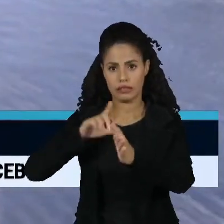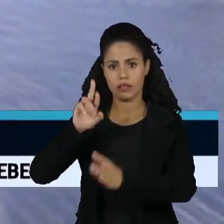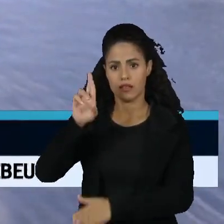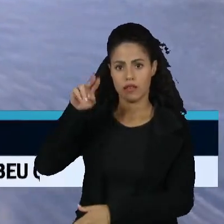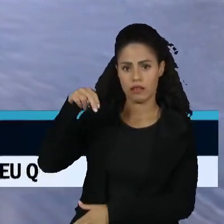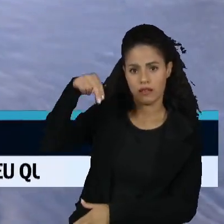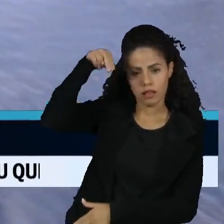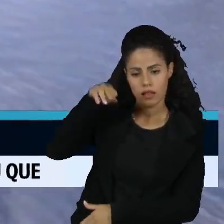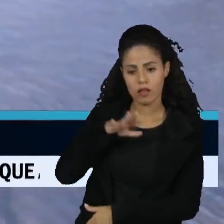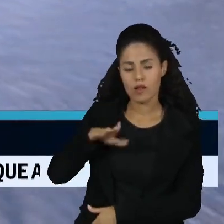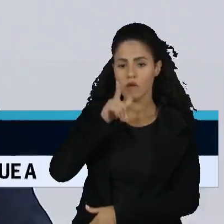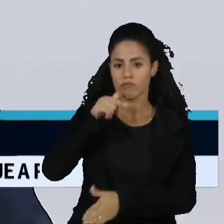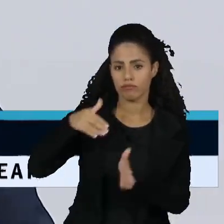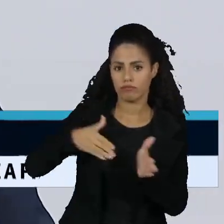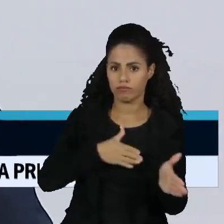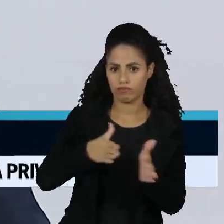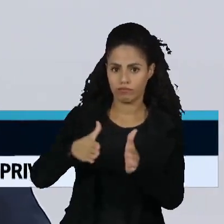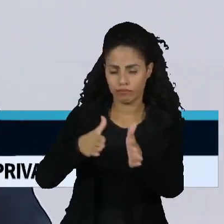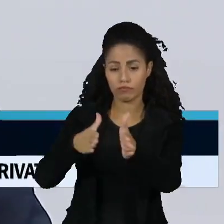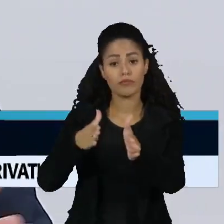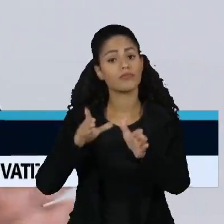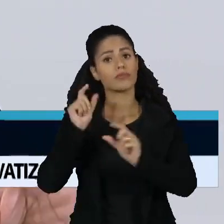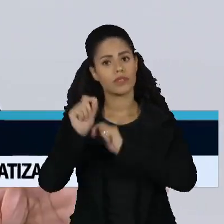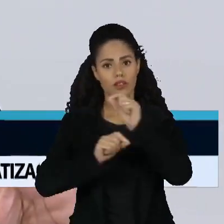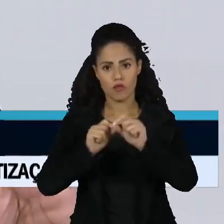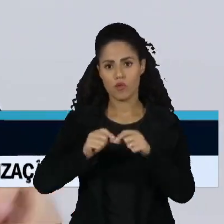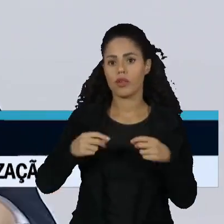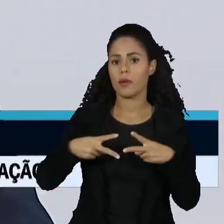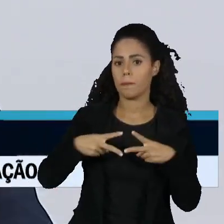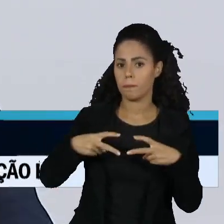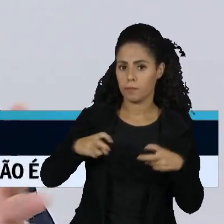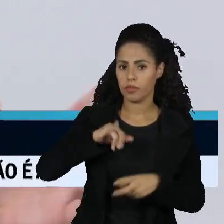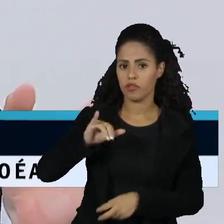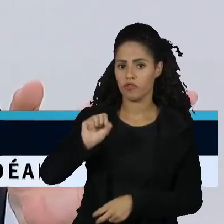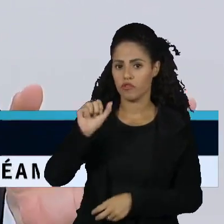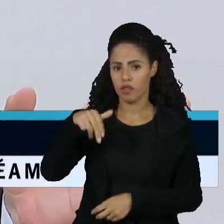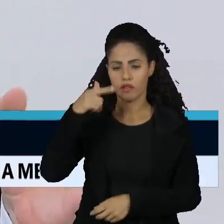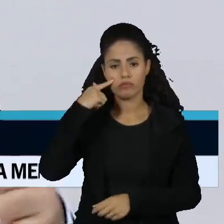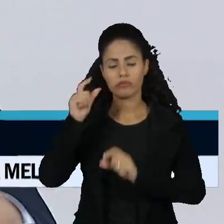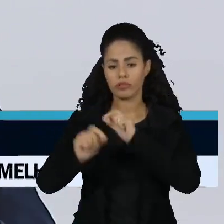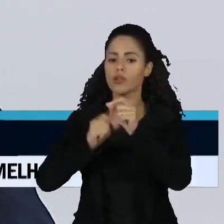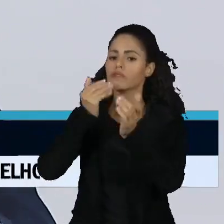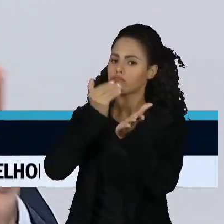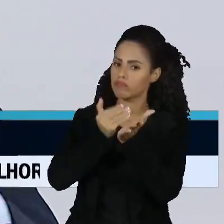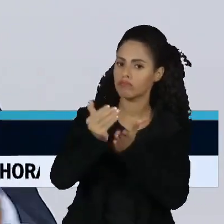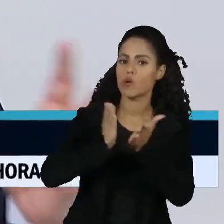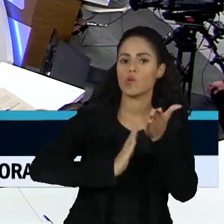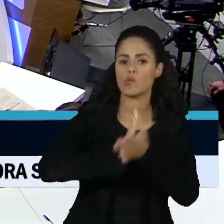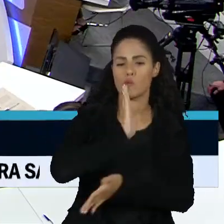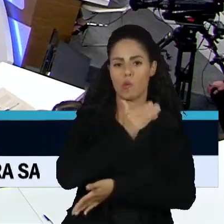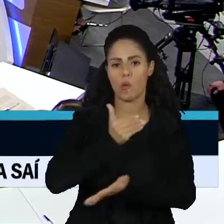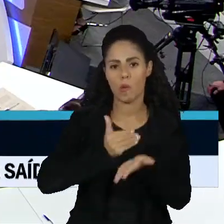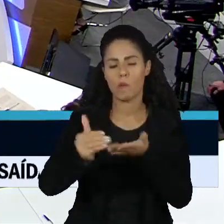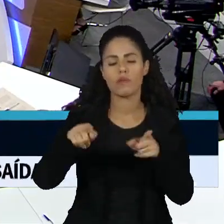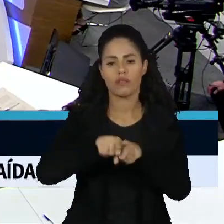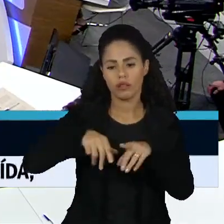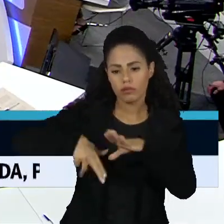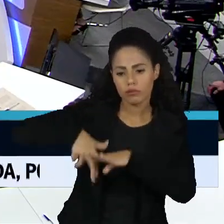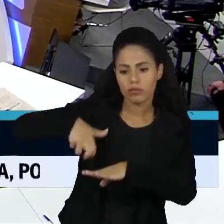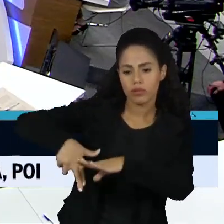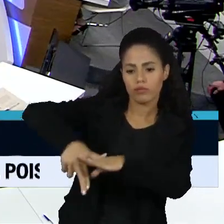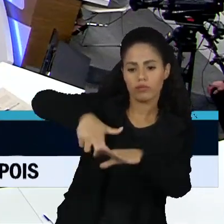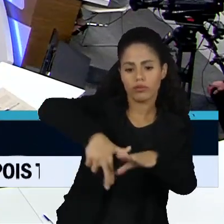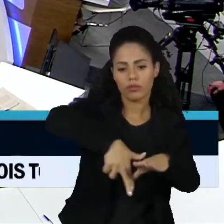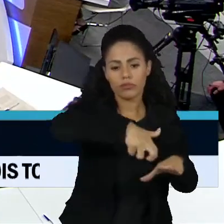Norte, na margem equatorial. Prates acredita que isso pode ser o pontapé para que o Instituto autorize a exploração de outros